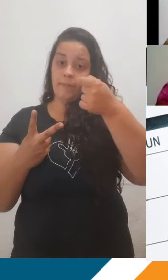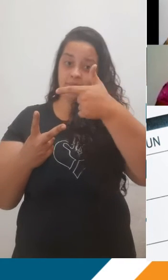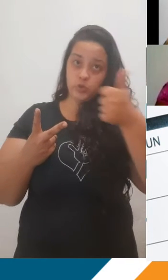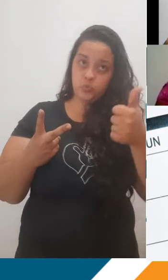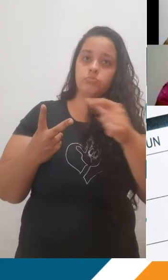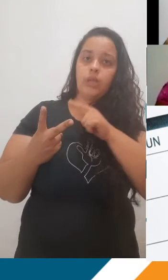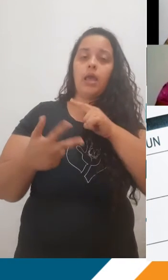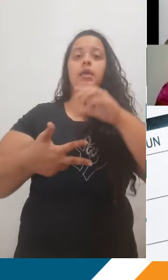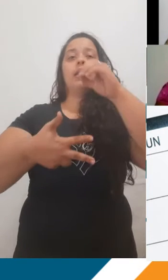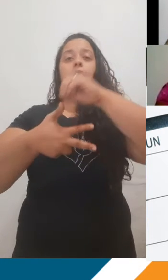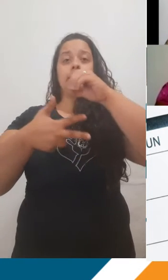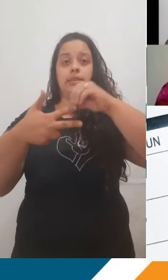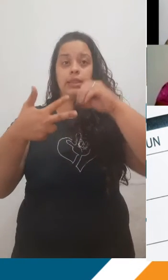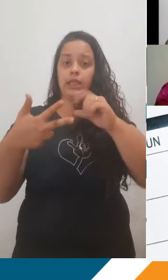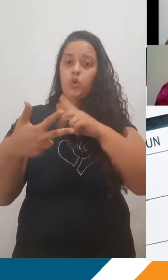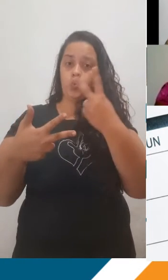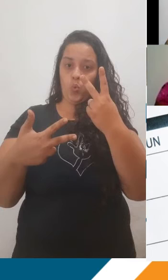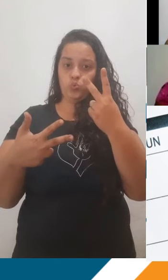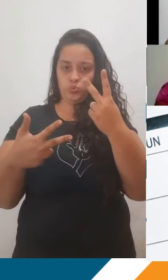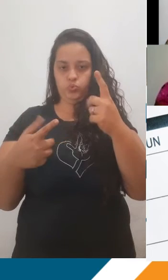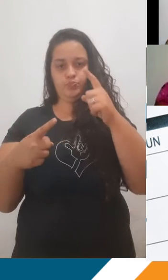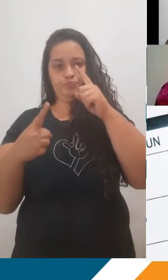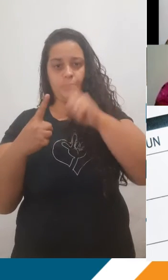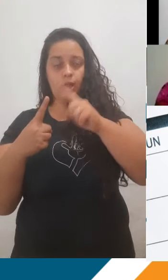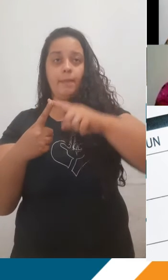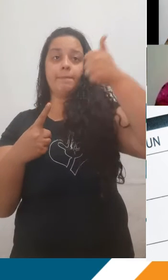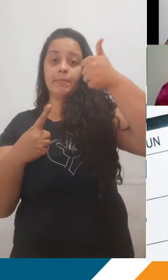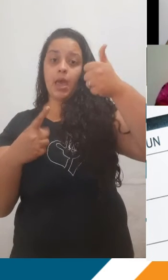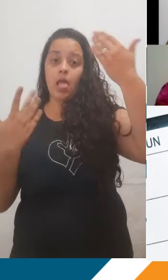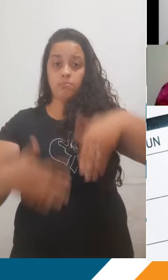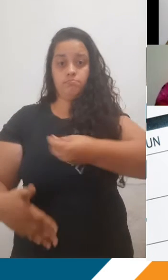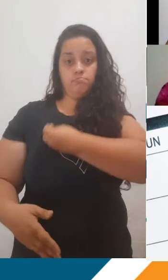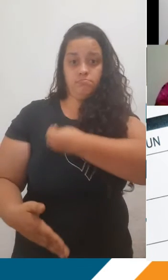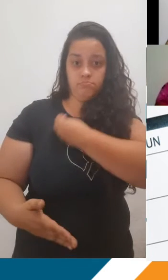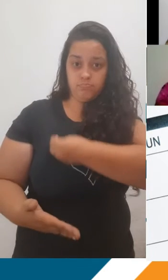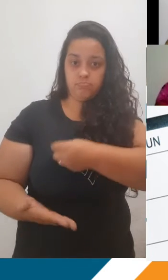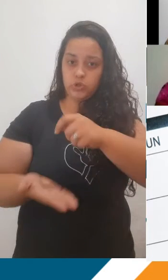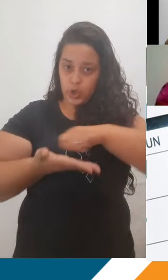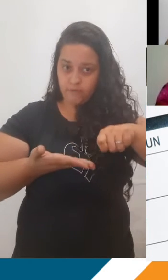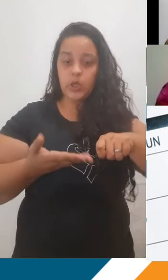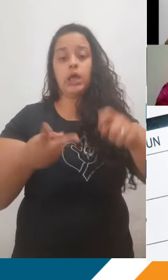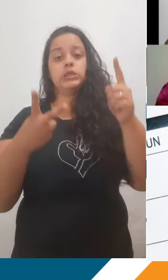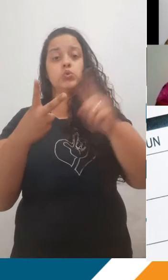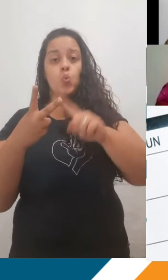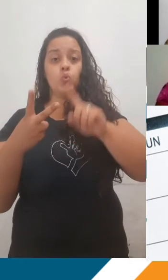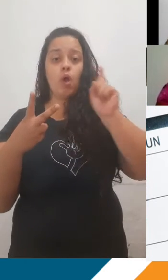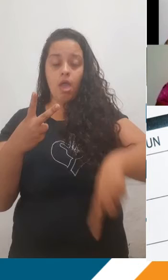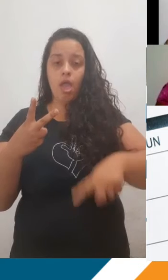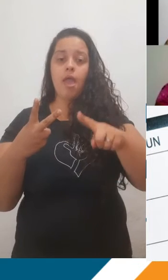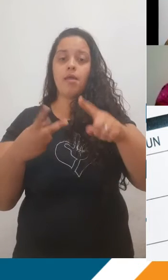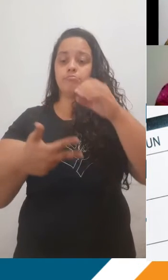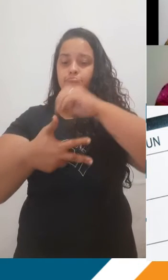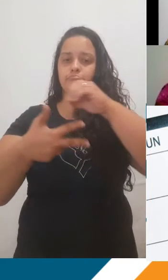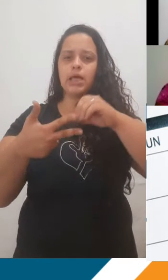O Enem, em 2 datas específicas. O primeiro é o Enem presencial e a segunda data é referente ao